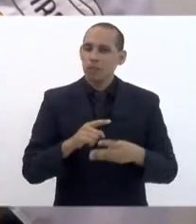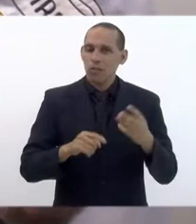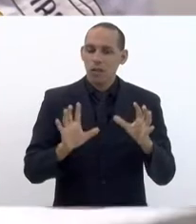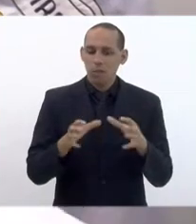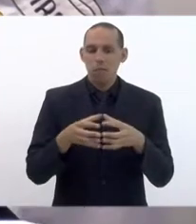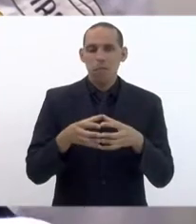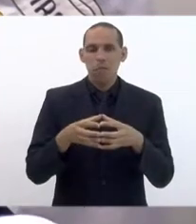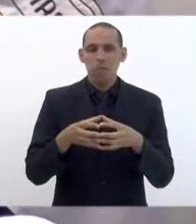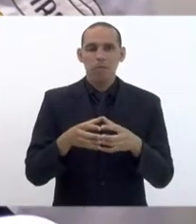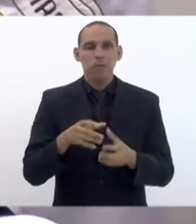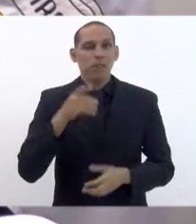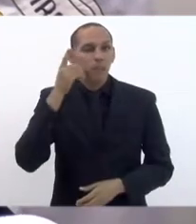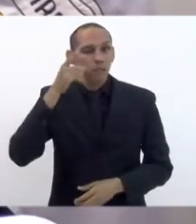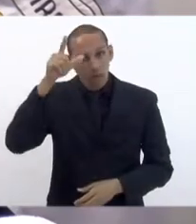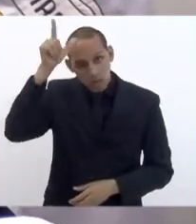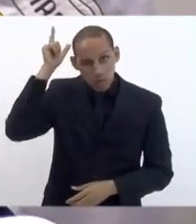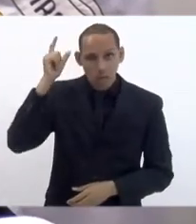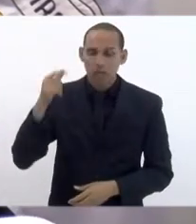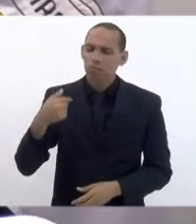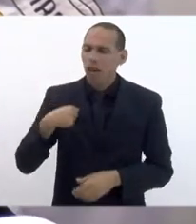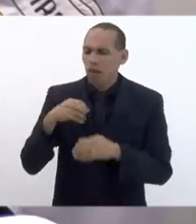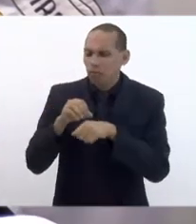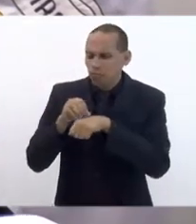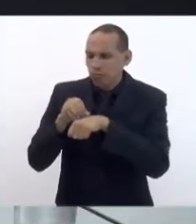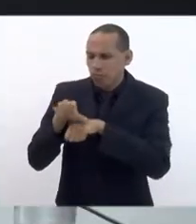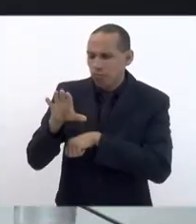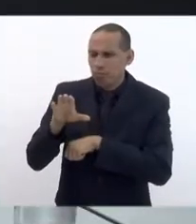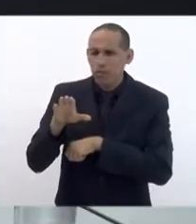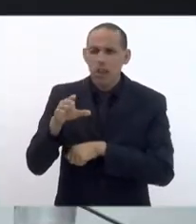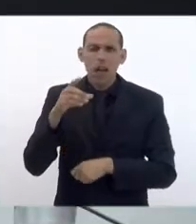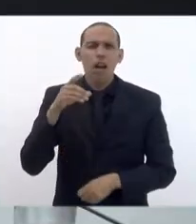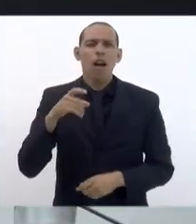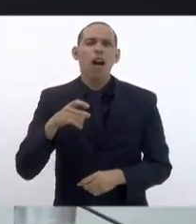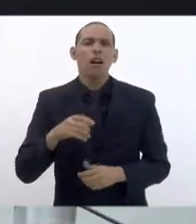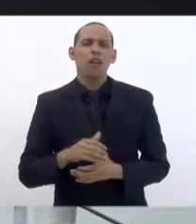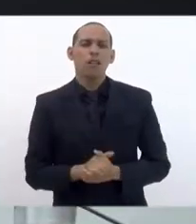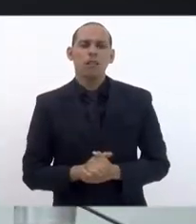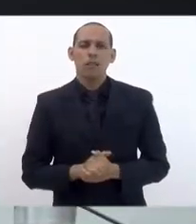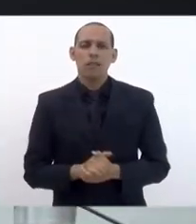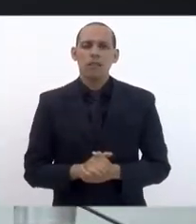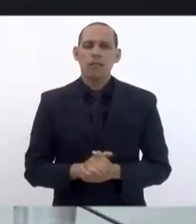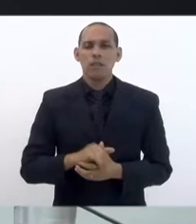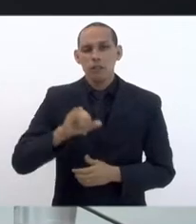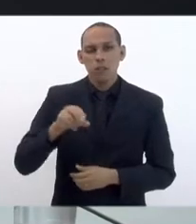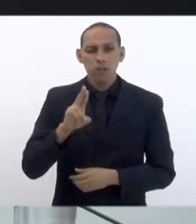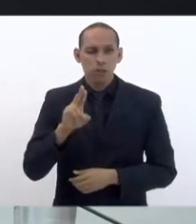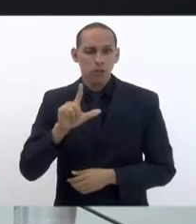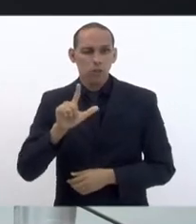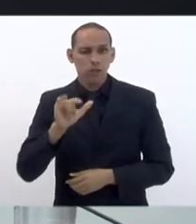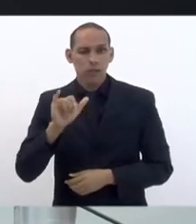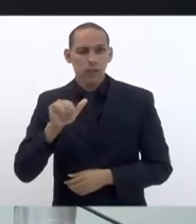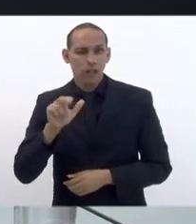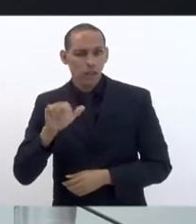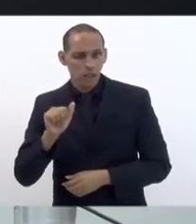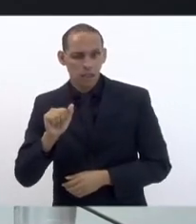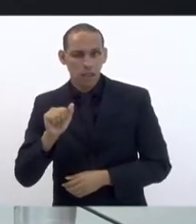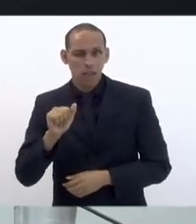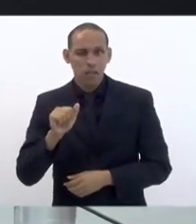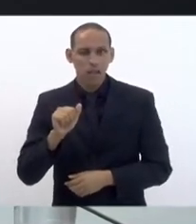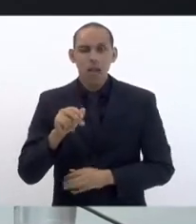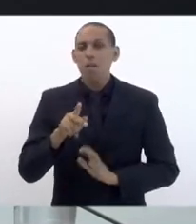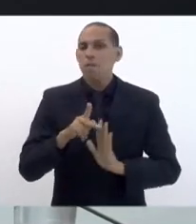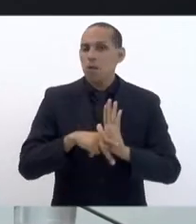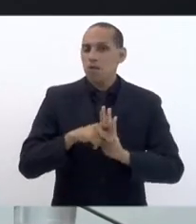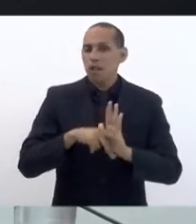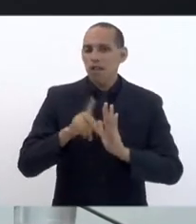só queria sugerir às doutoras Juliana, porque o projeto original